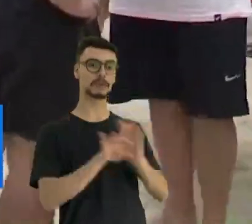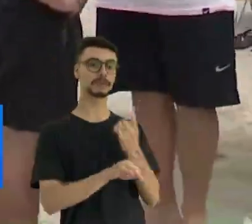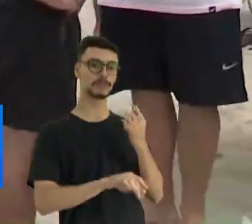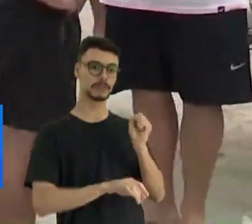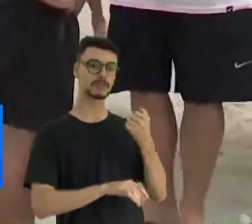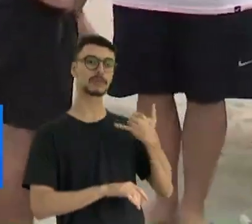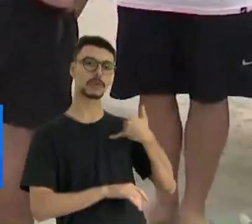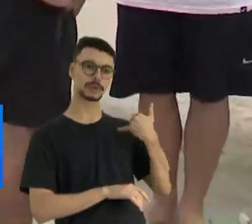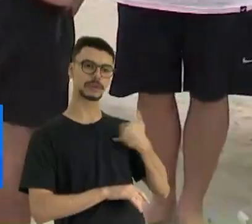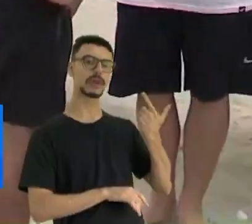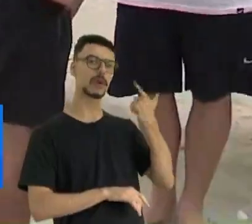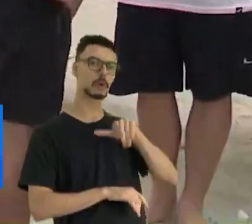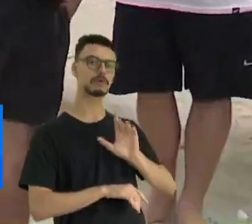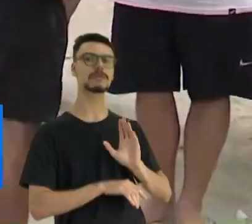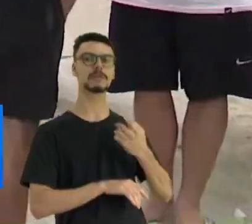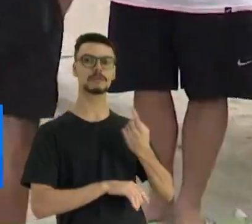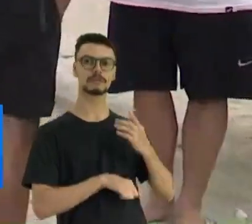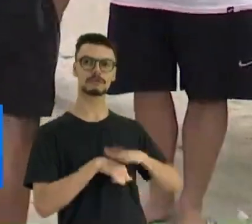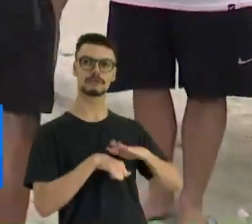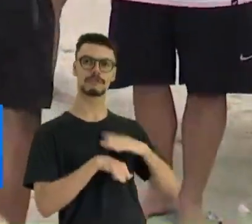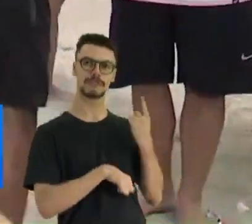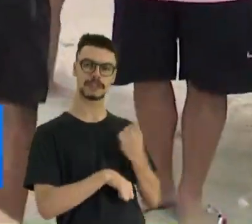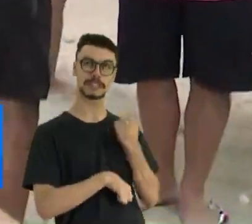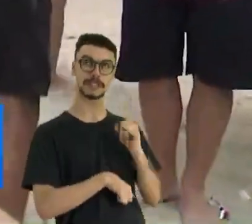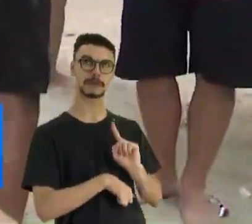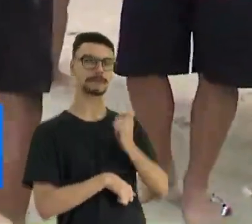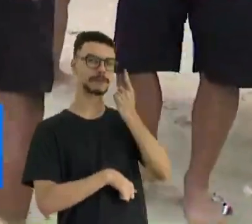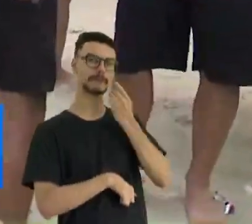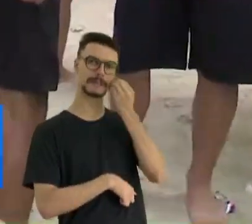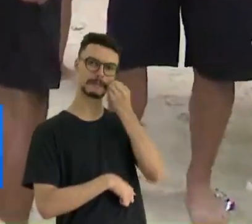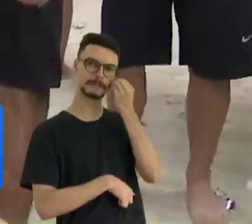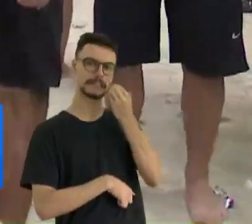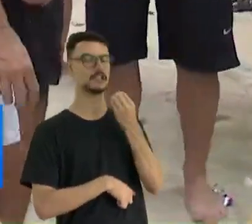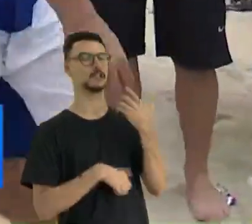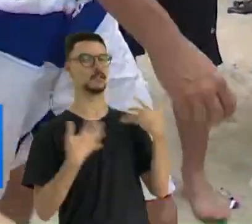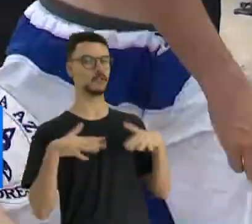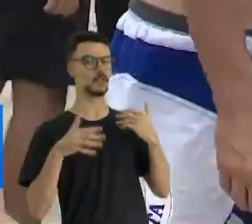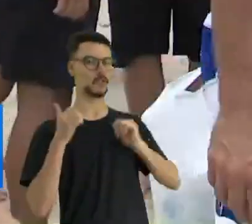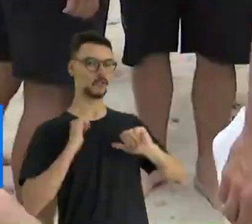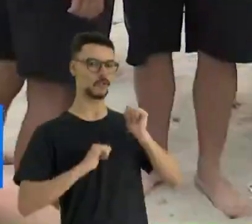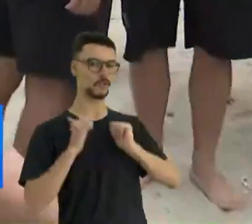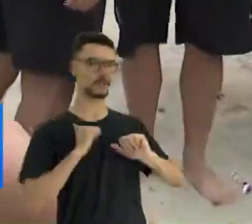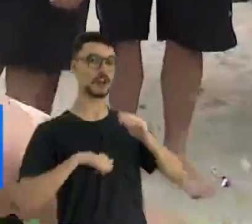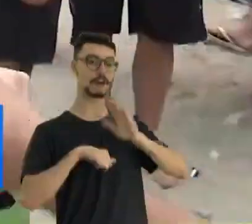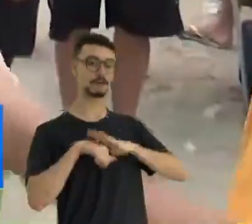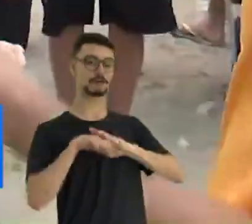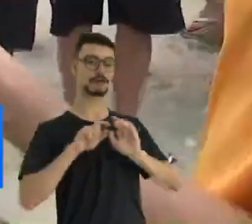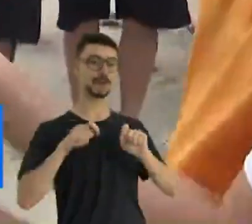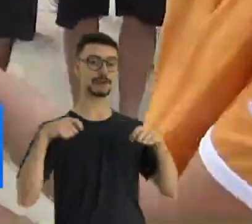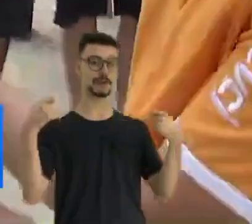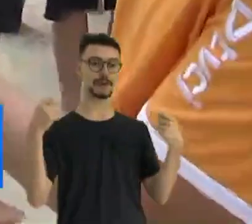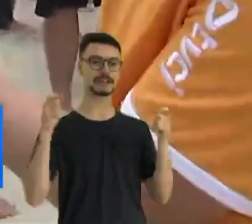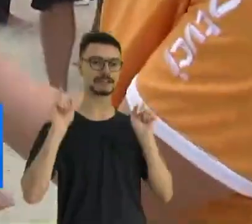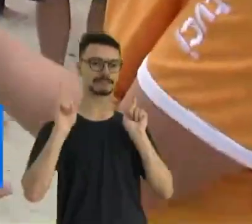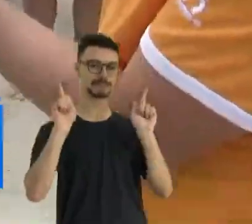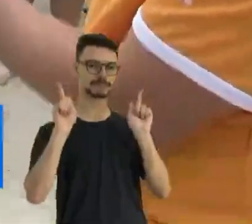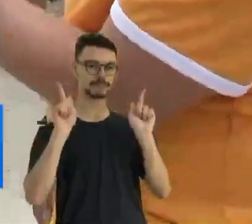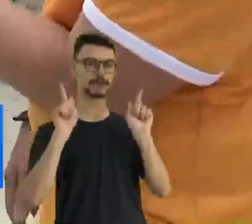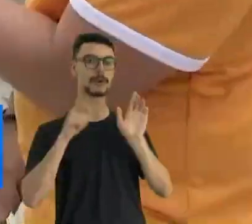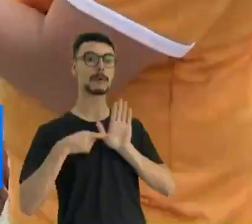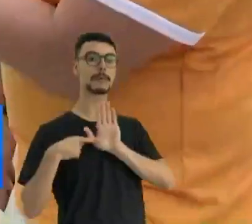eu tenho idade pra ir, é a minha primeira vez, nossa, eu tô numa ansiedade, assim. Aí fizemos um cartaz também pra tentar